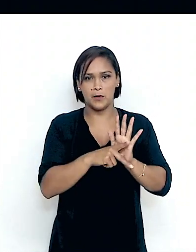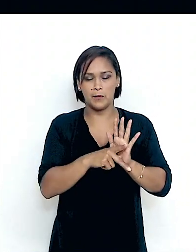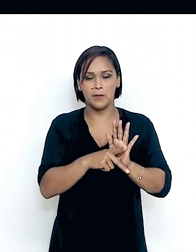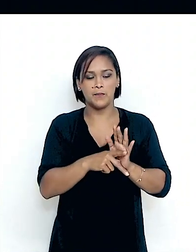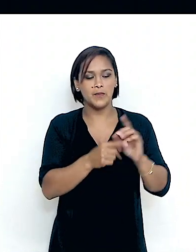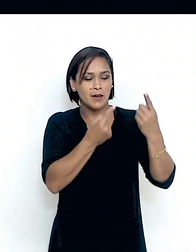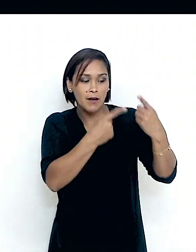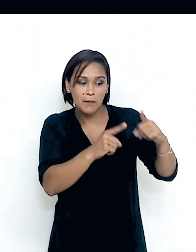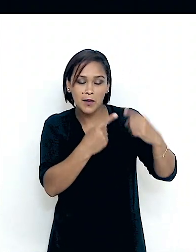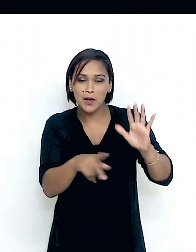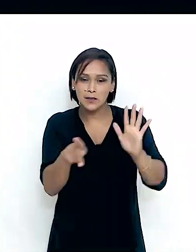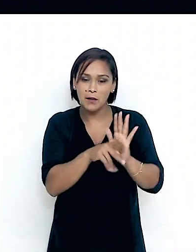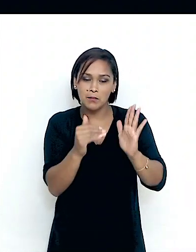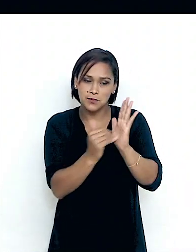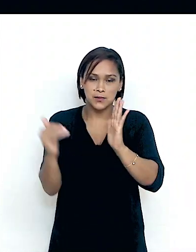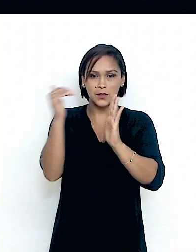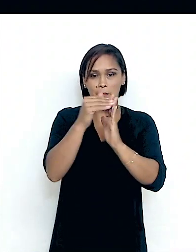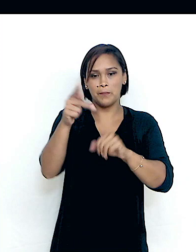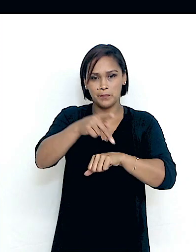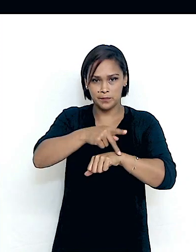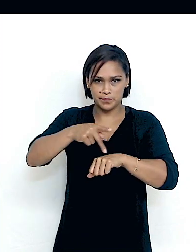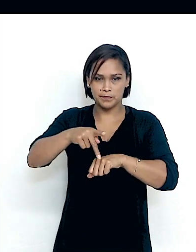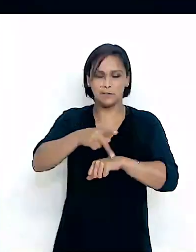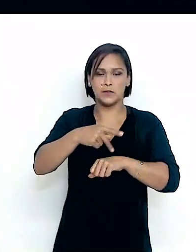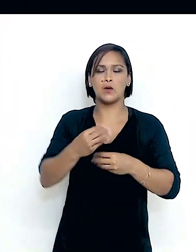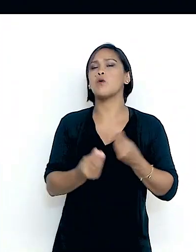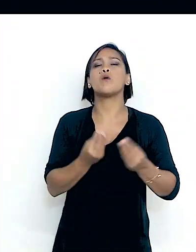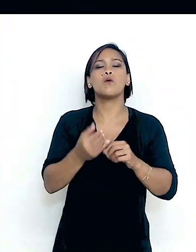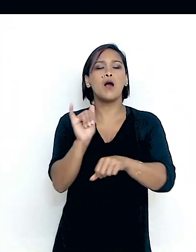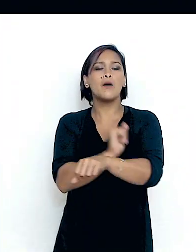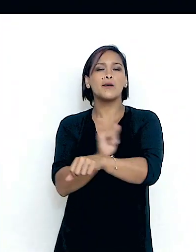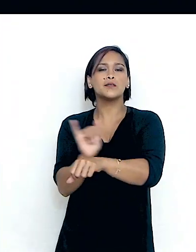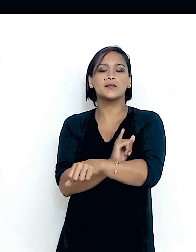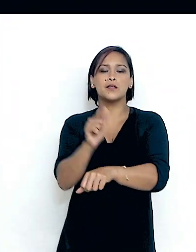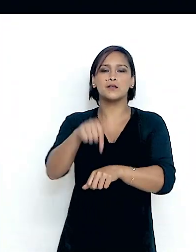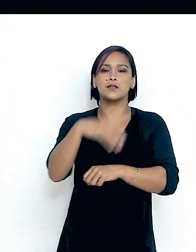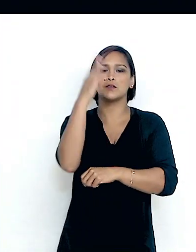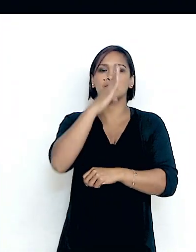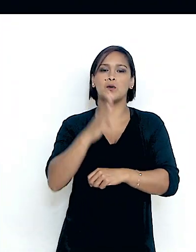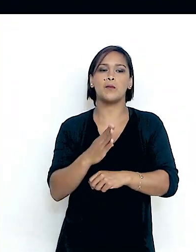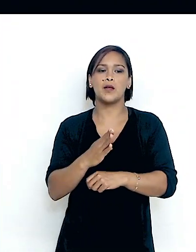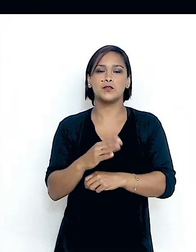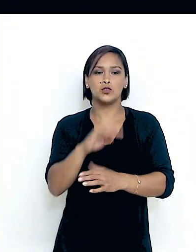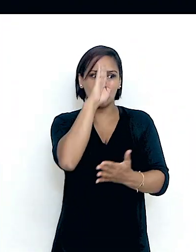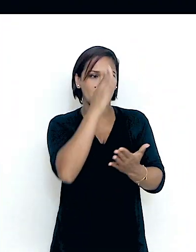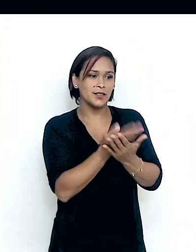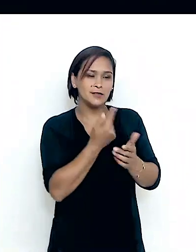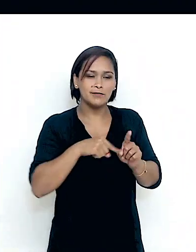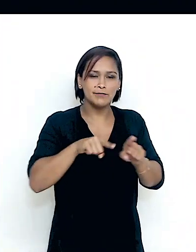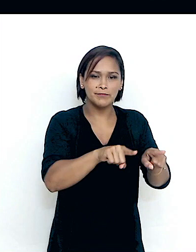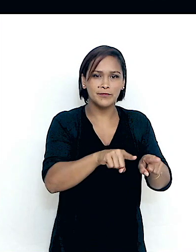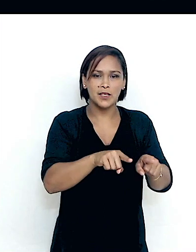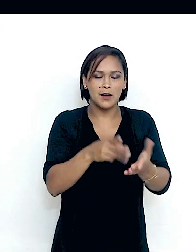ameaça à própria soberania nacional, qual é a estratégia brasileira de convencimento desses